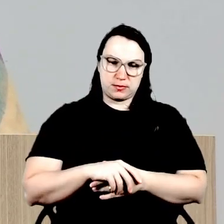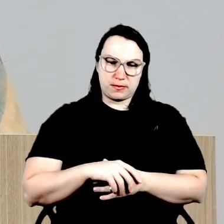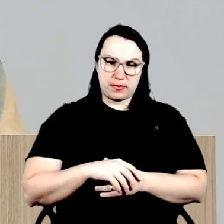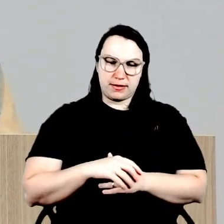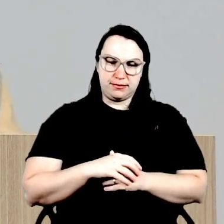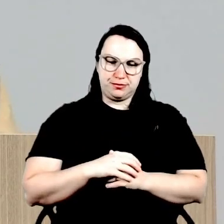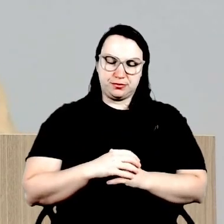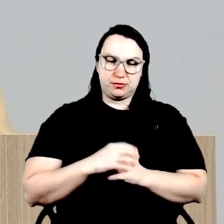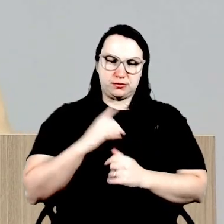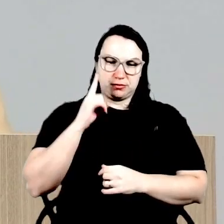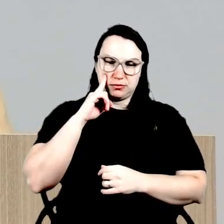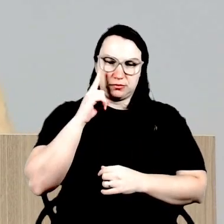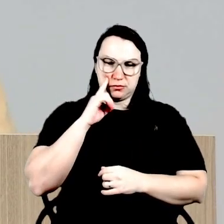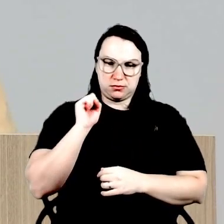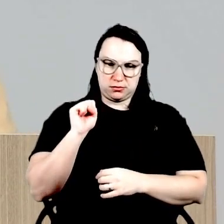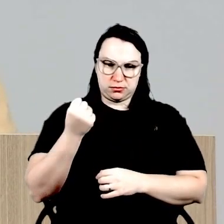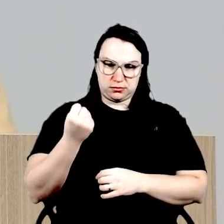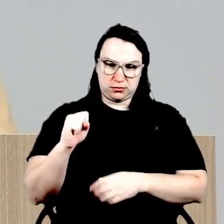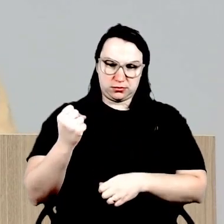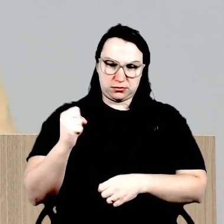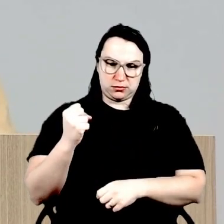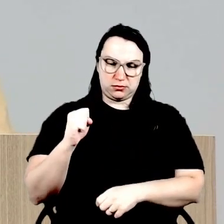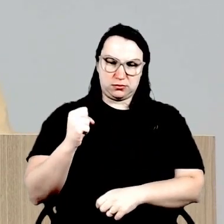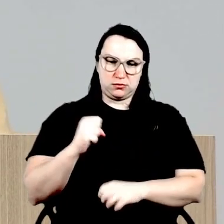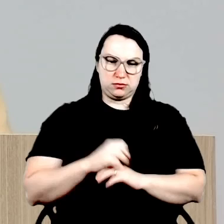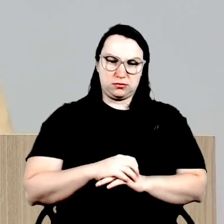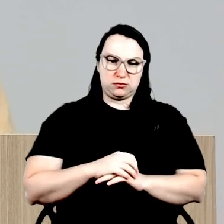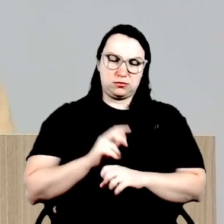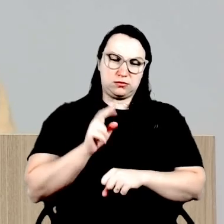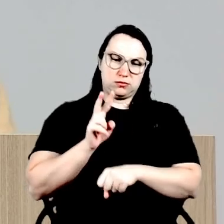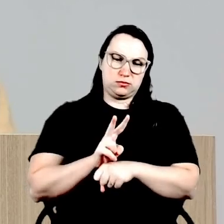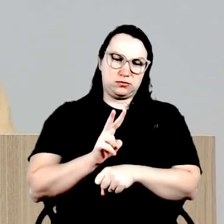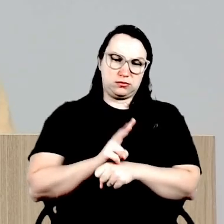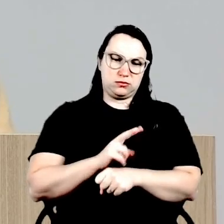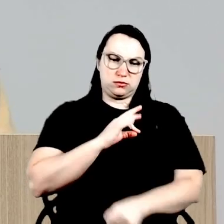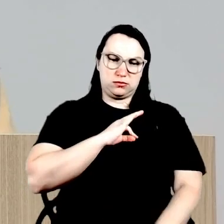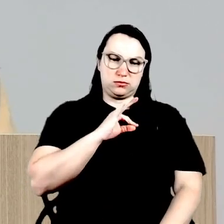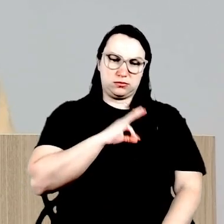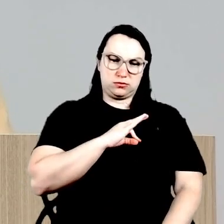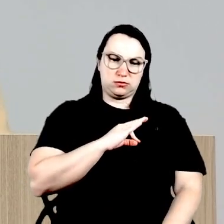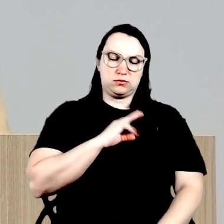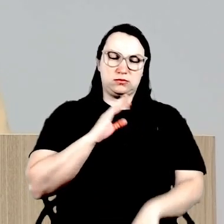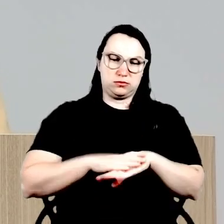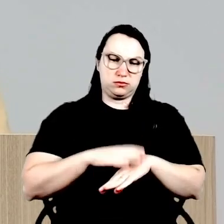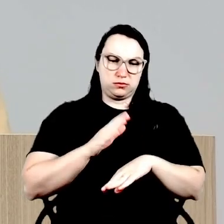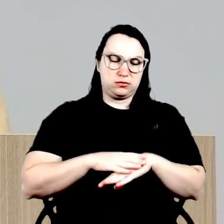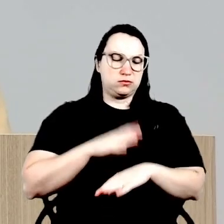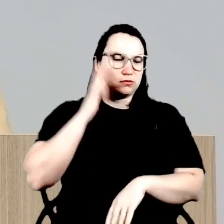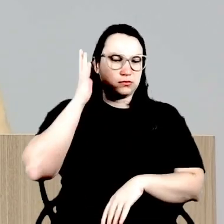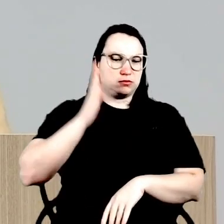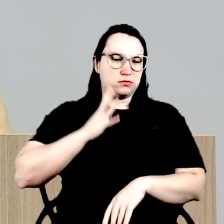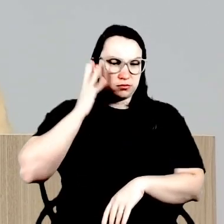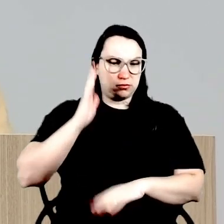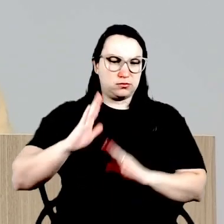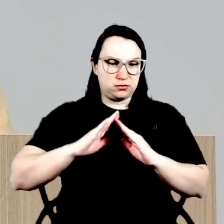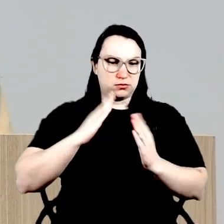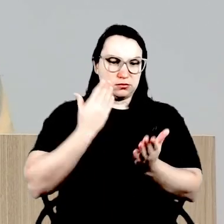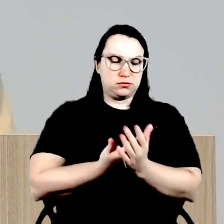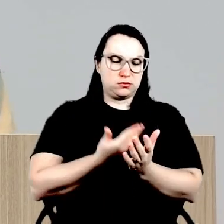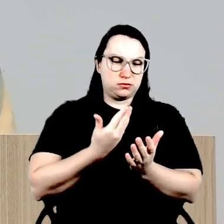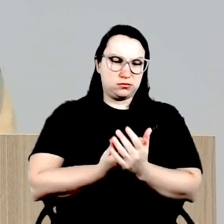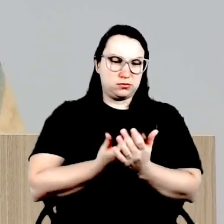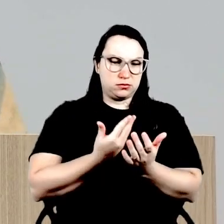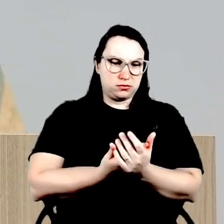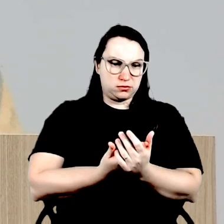dia 8, precisamente, a Guarda Municipal tem realizado palestra nas escolas do município, uma ação